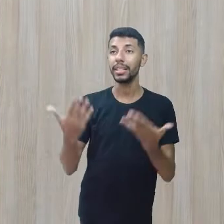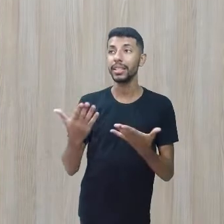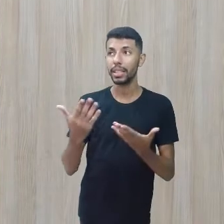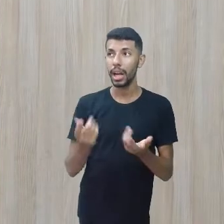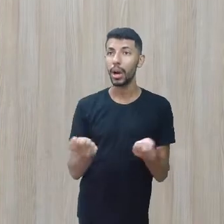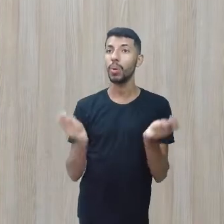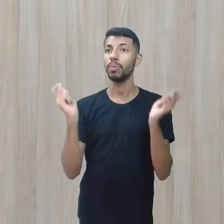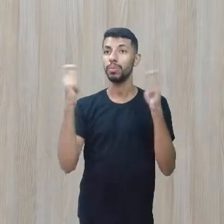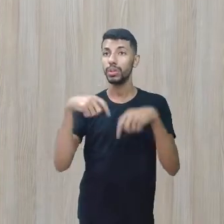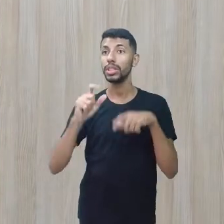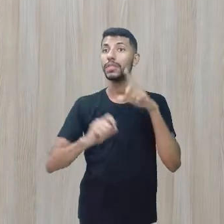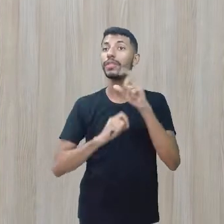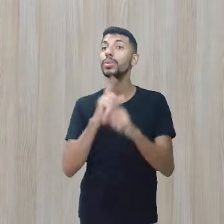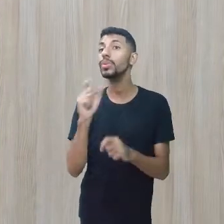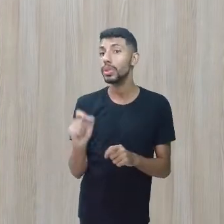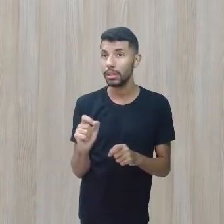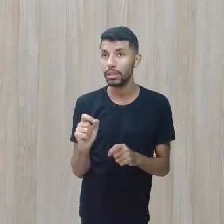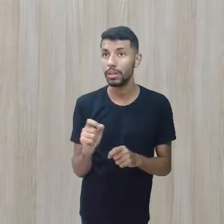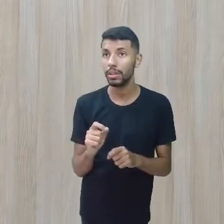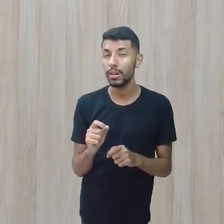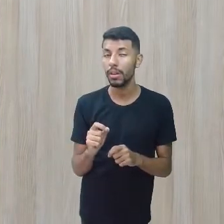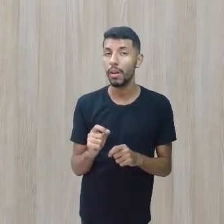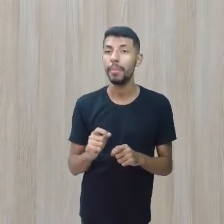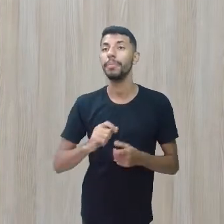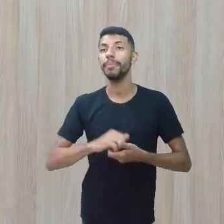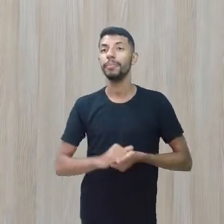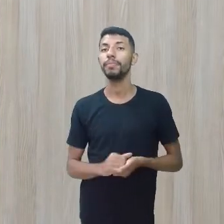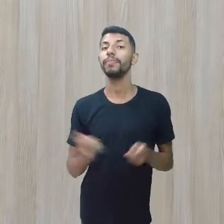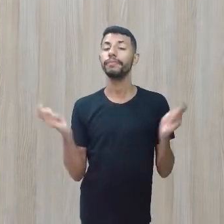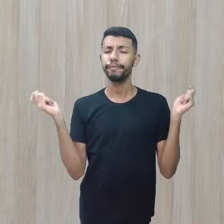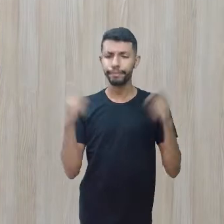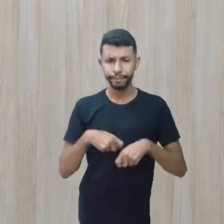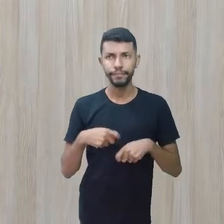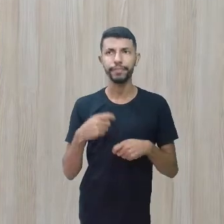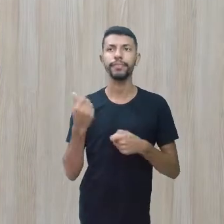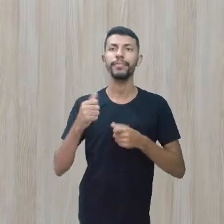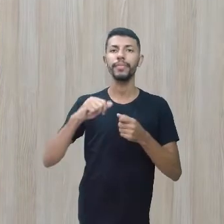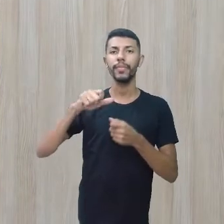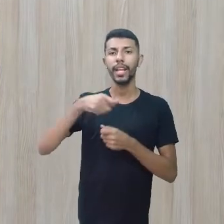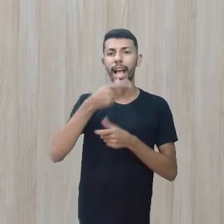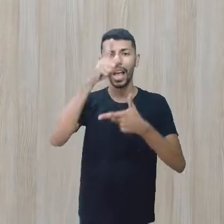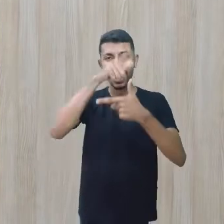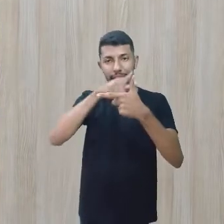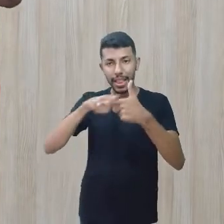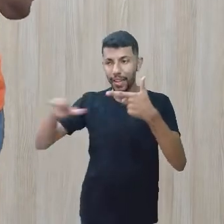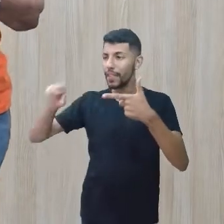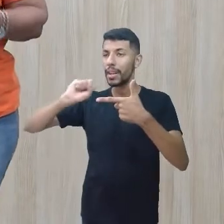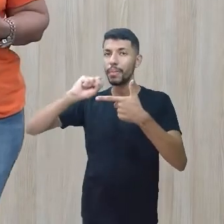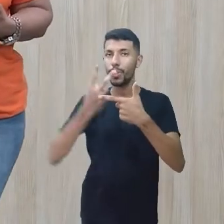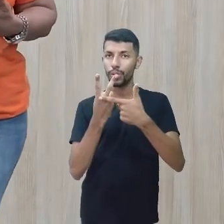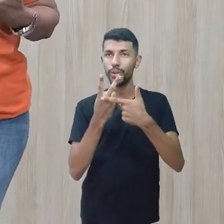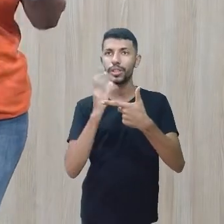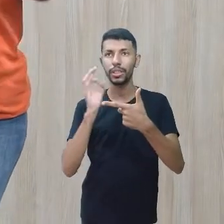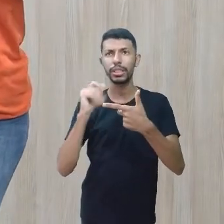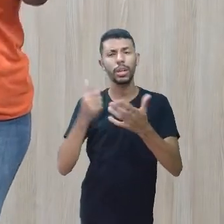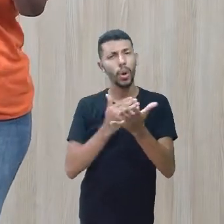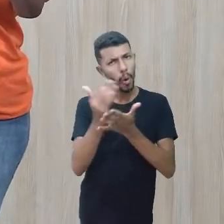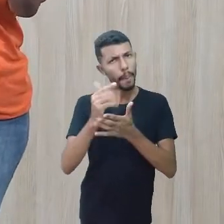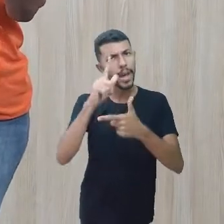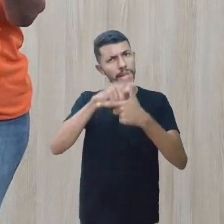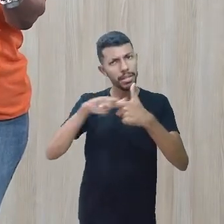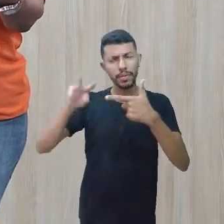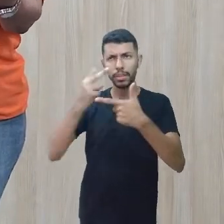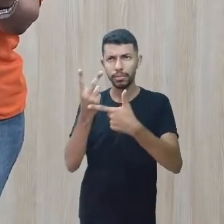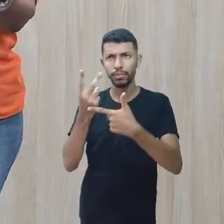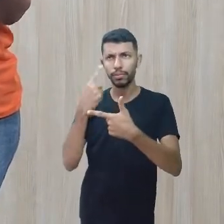acordo com a regra de divisibilidade, é possível sim dividir por 2. Então você começa a divisão por 2. Veja que em